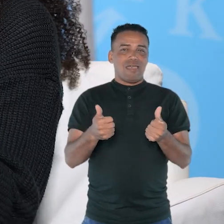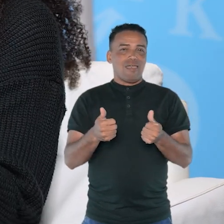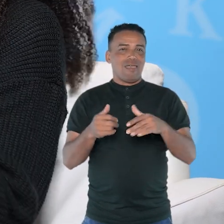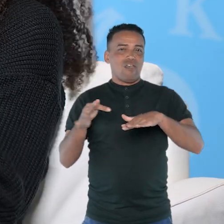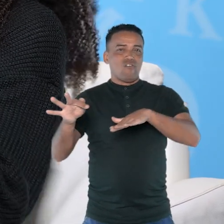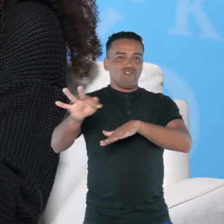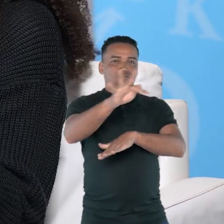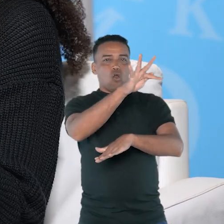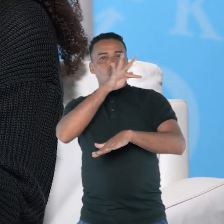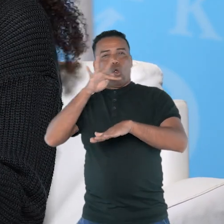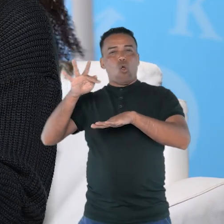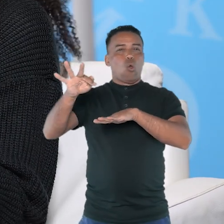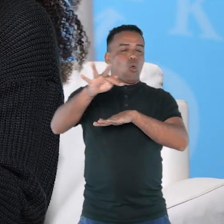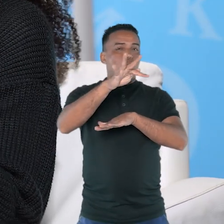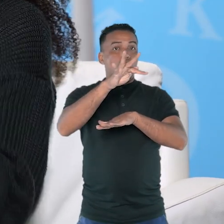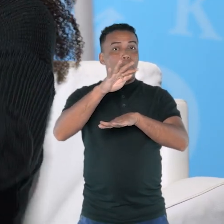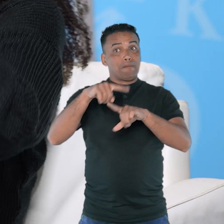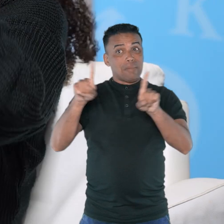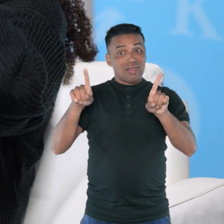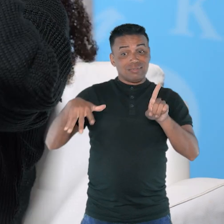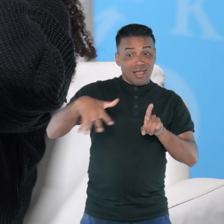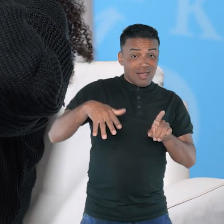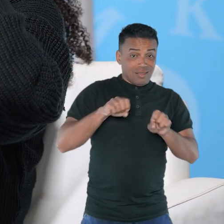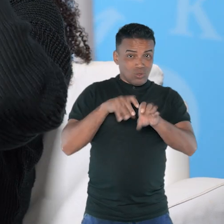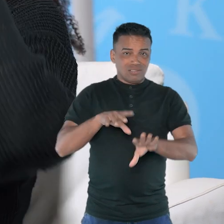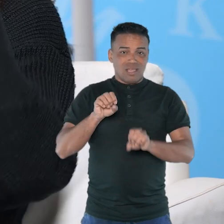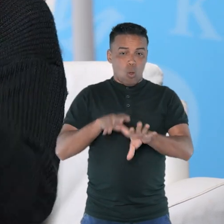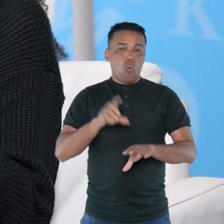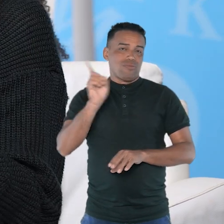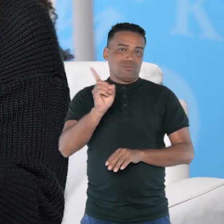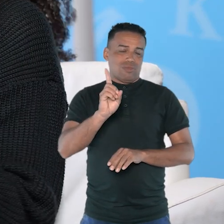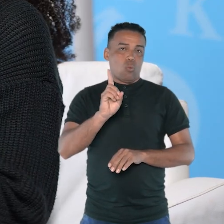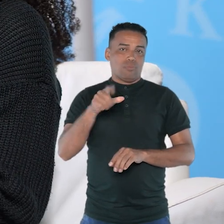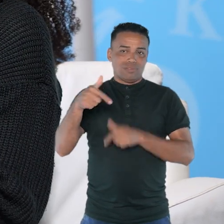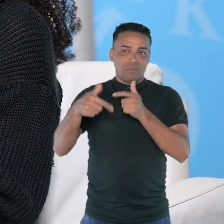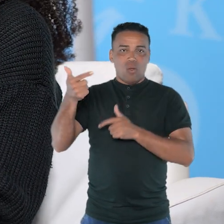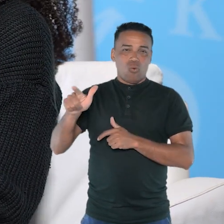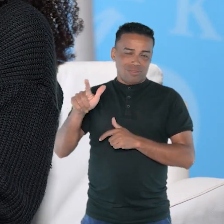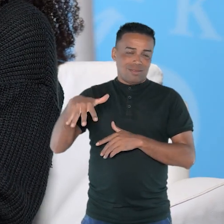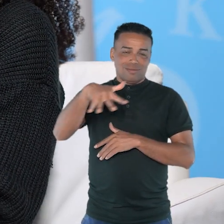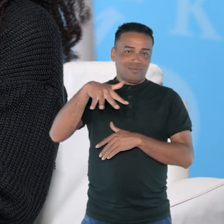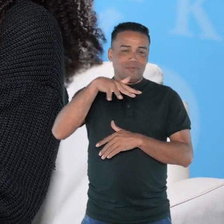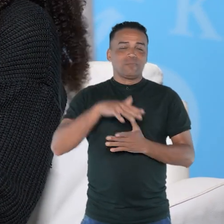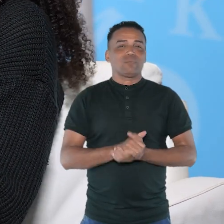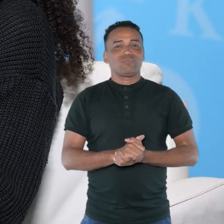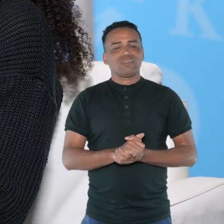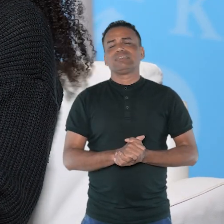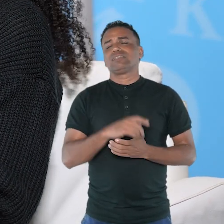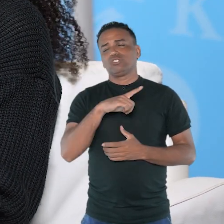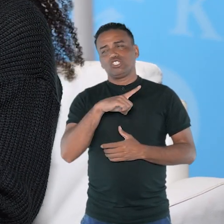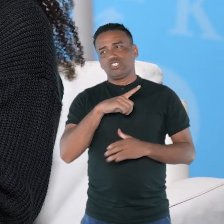né? Qualquer coisa menos ser professor. Então, era exatamente de rir, né? Tinha